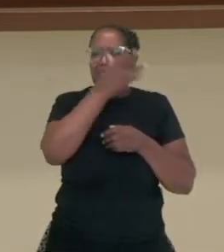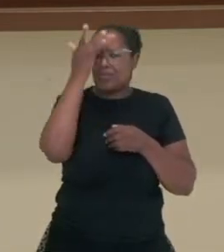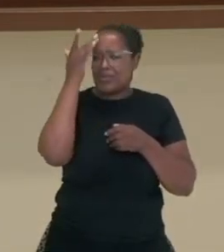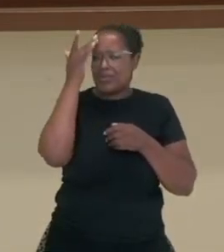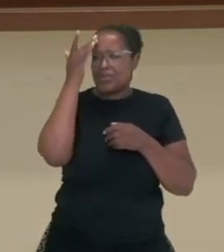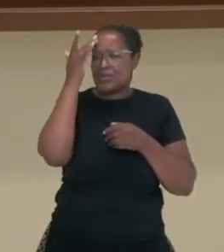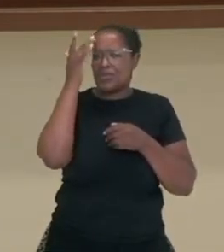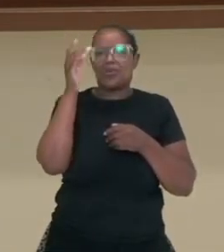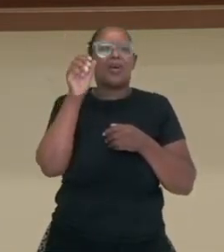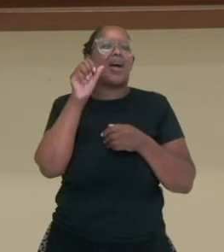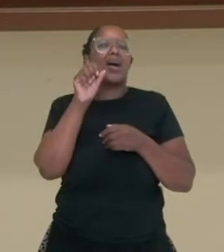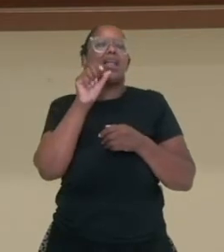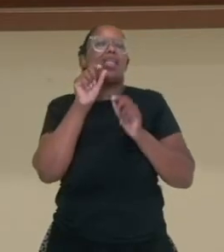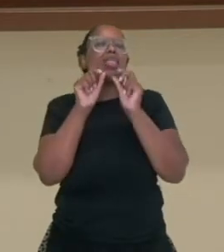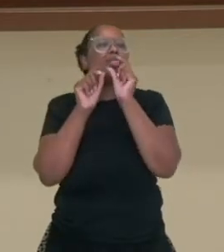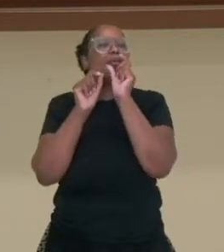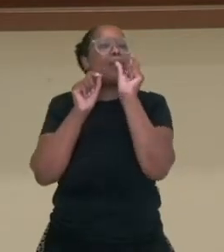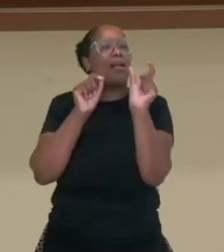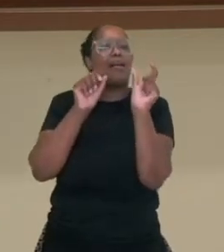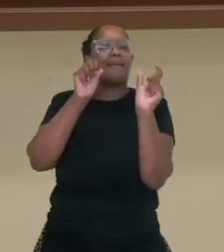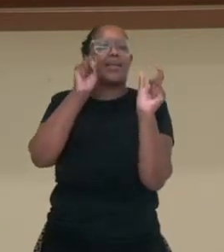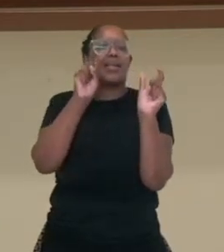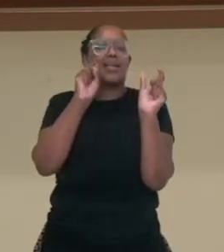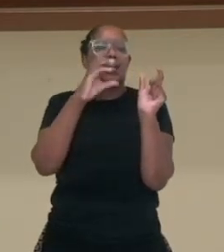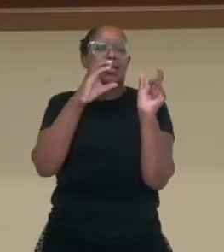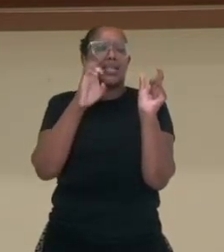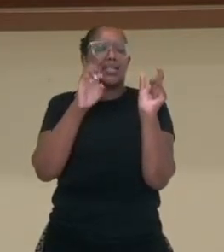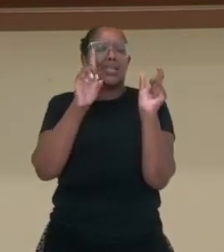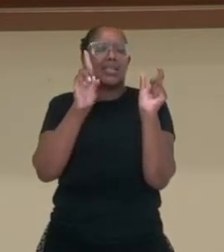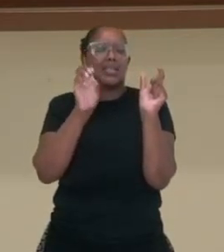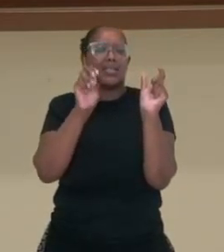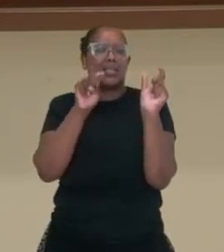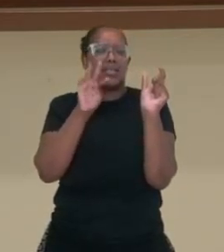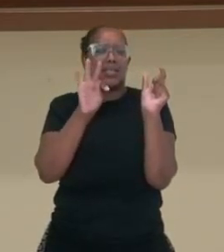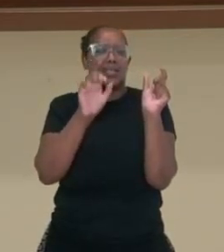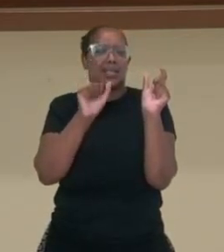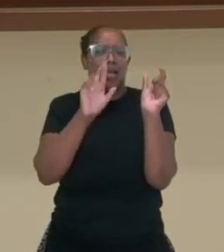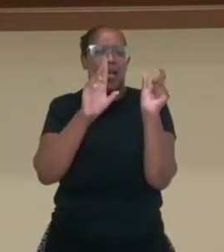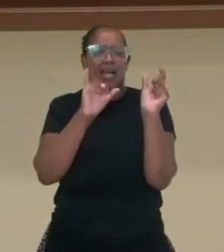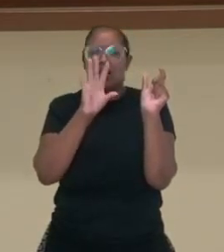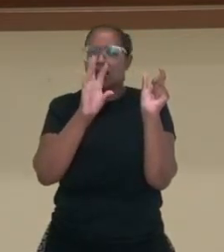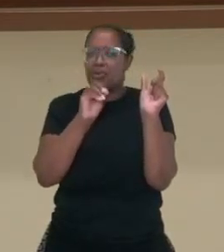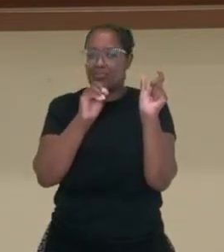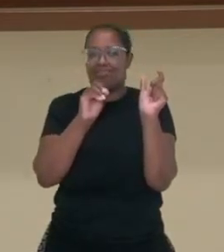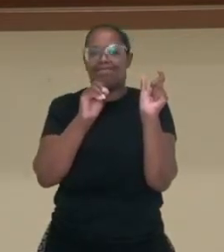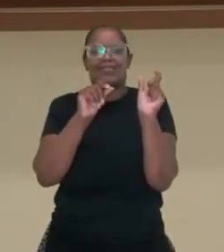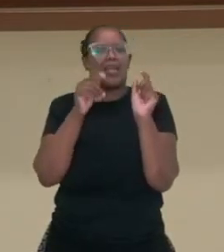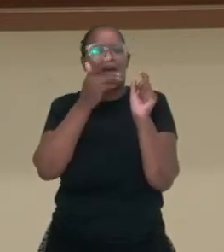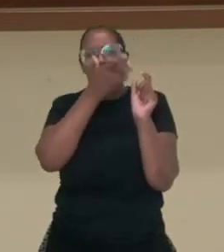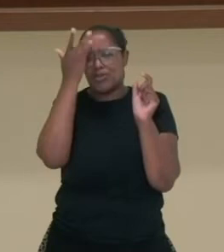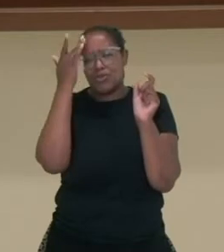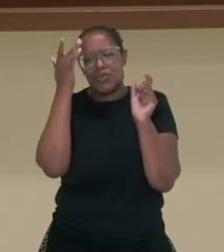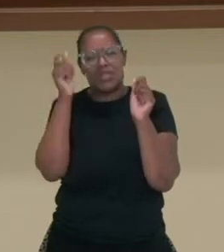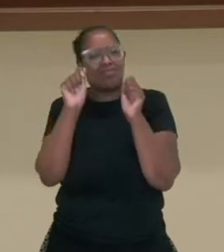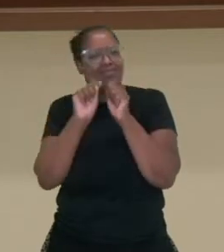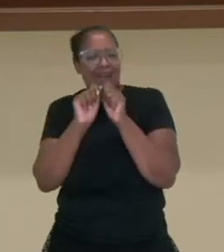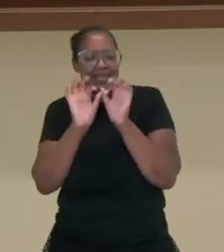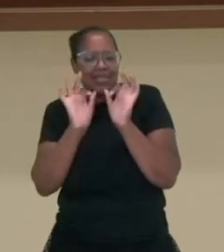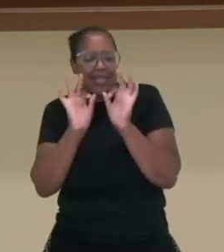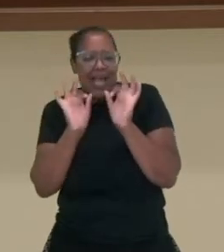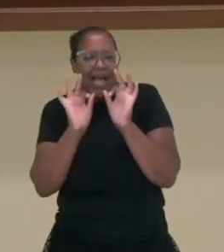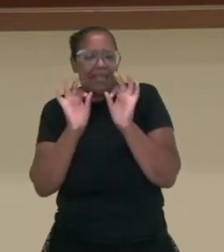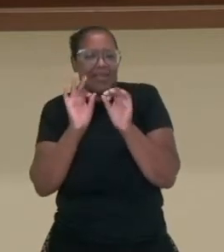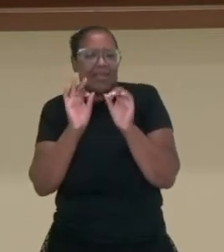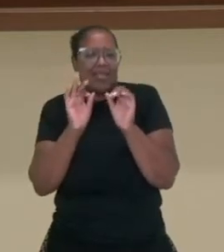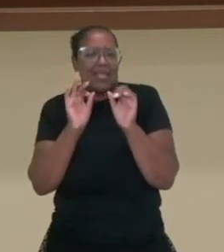ser sedentário. O que eu posso indicar para você é o seguinte: diminua